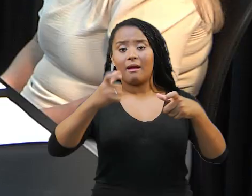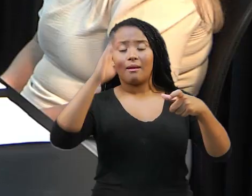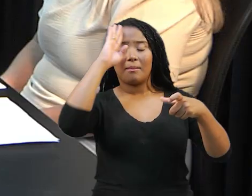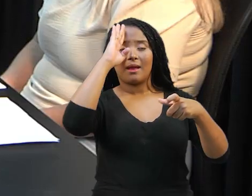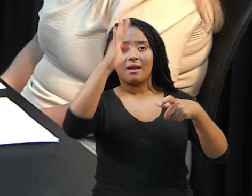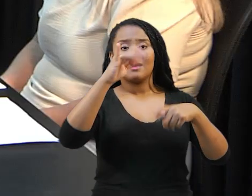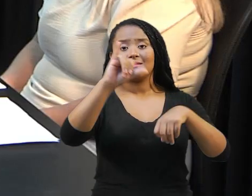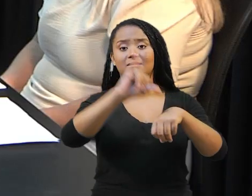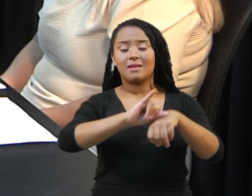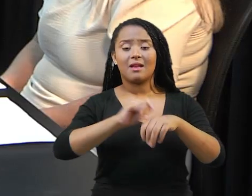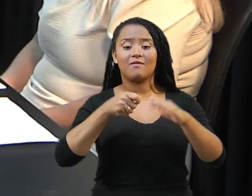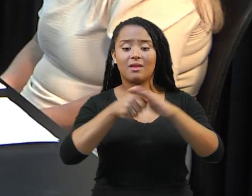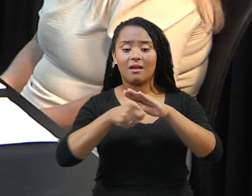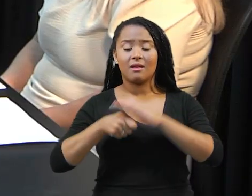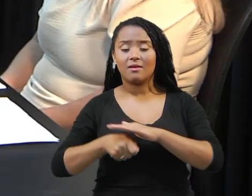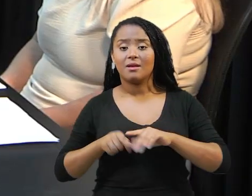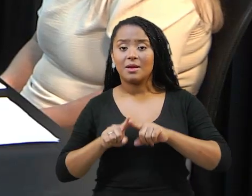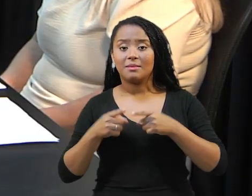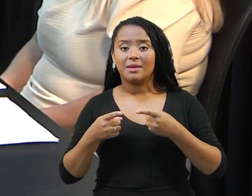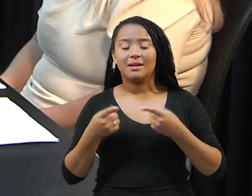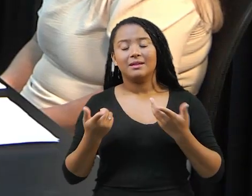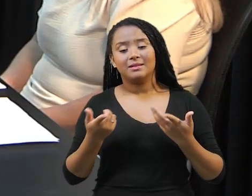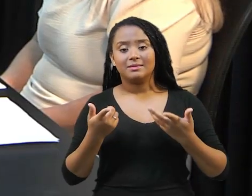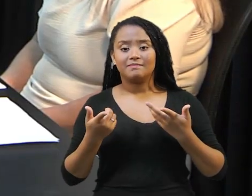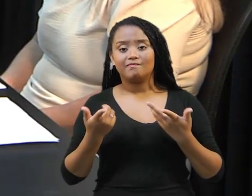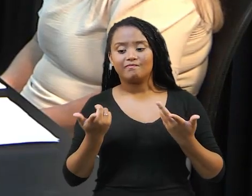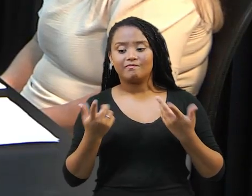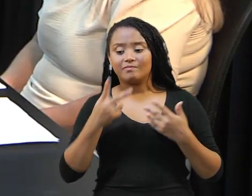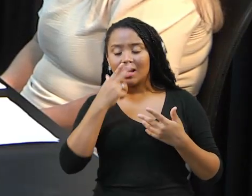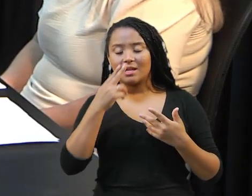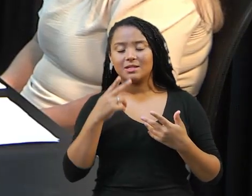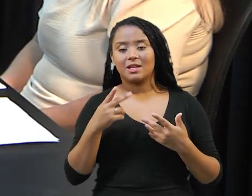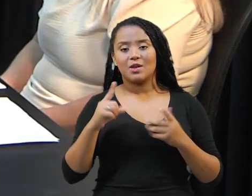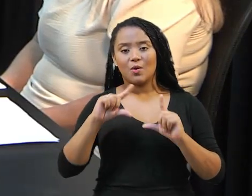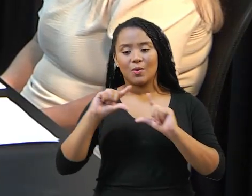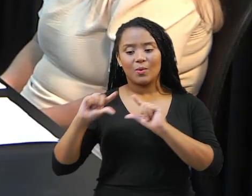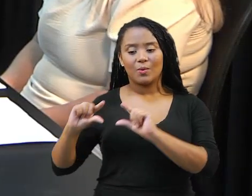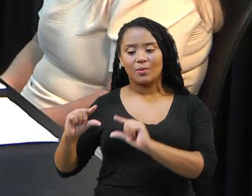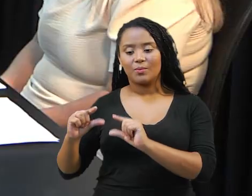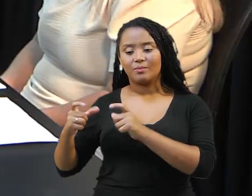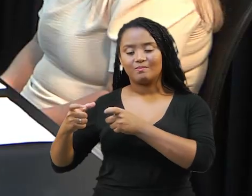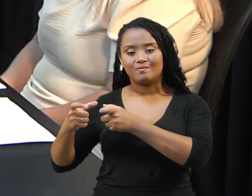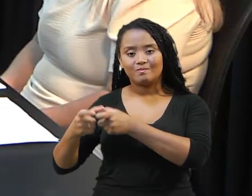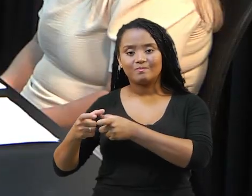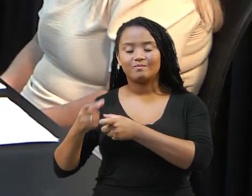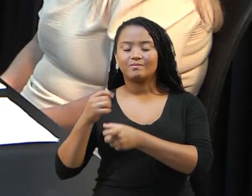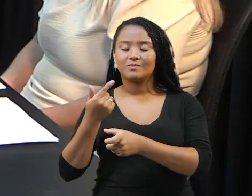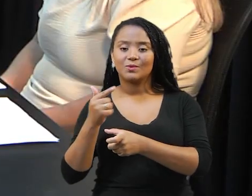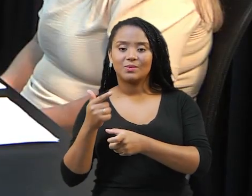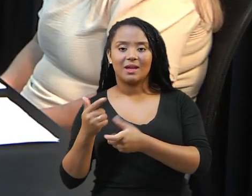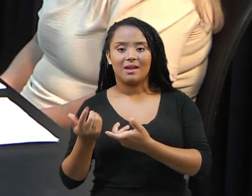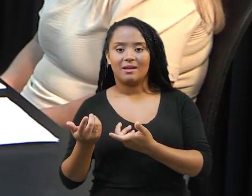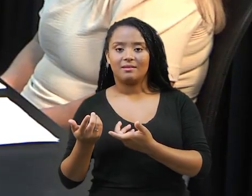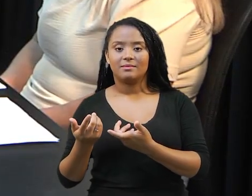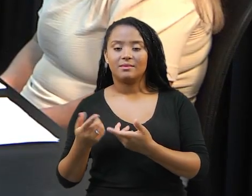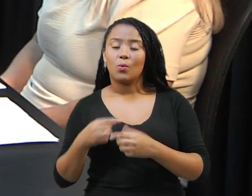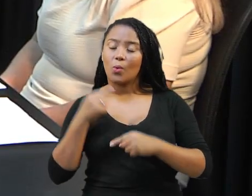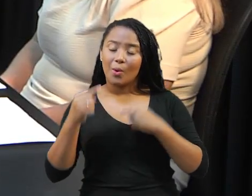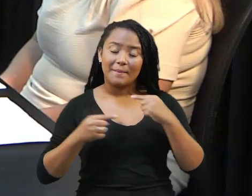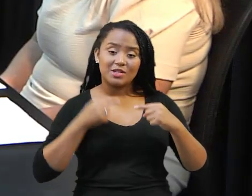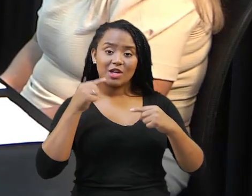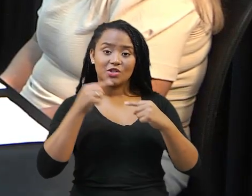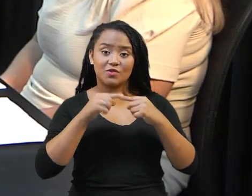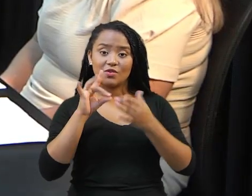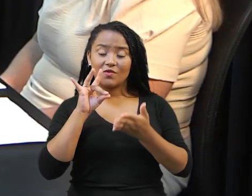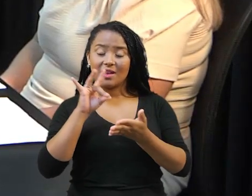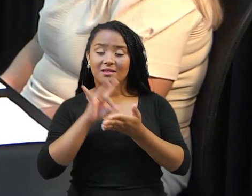Então, esse é o desafio nosso, de permitir que o cuidado chegue a cada vez o maior número de pessoas, né, que